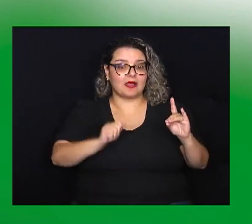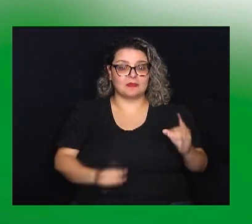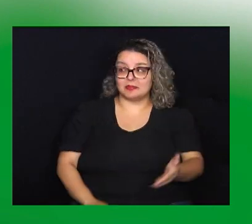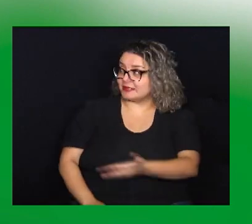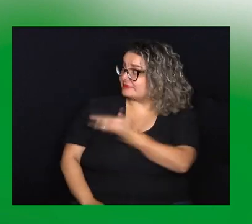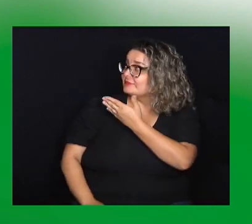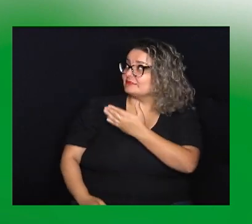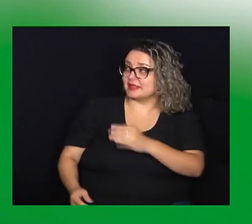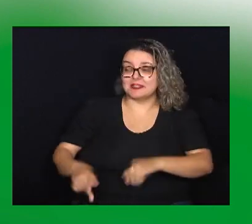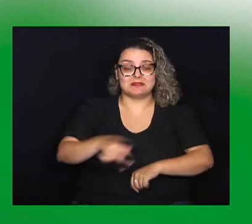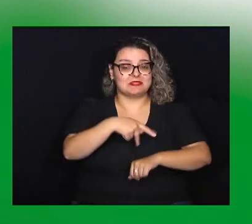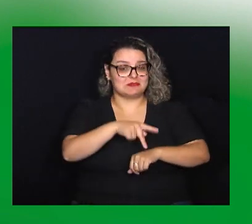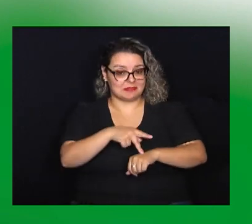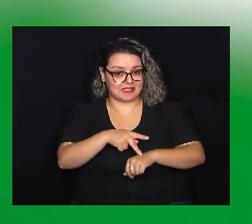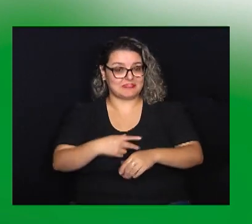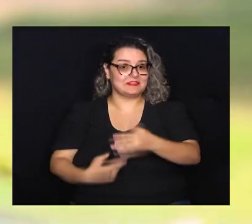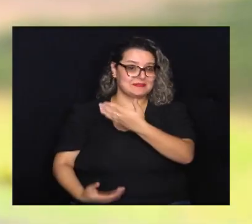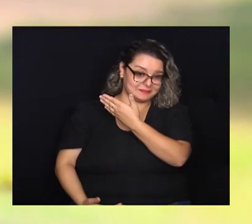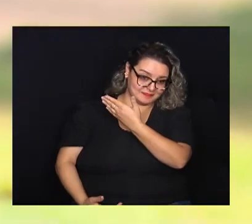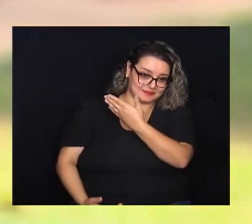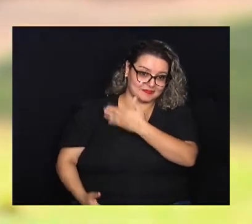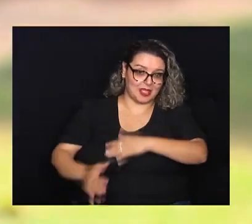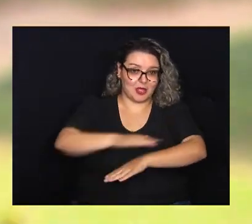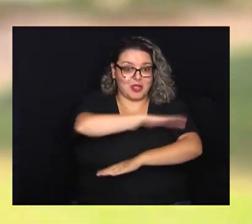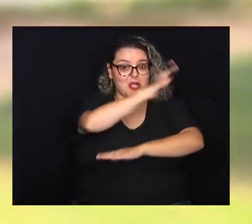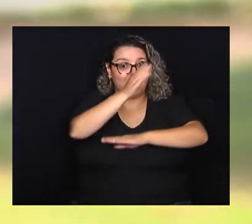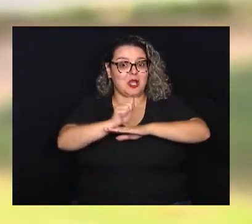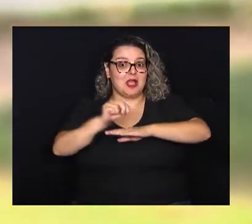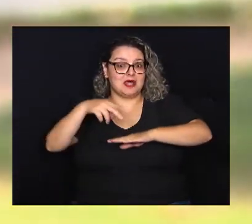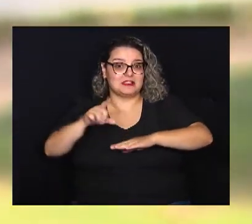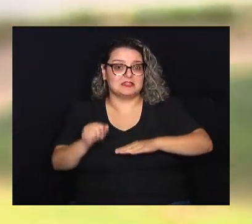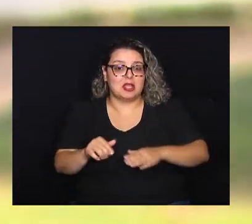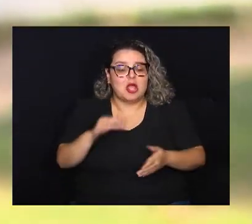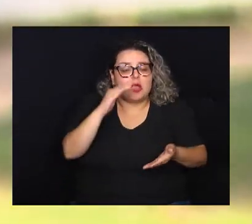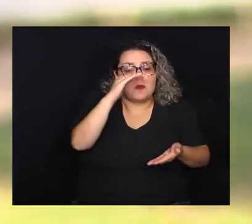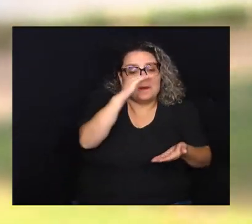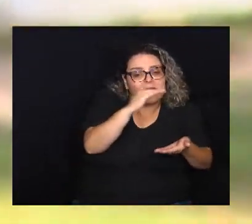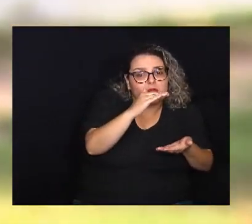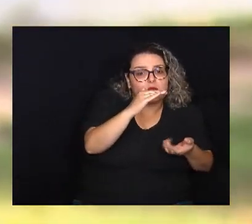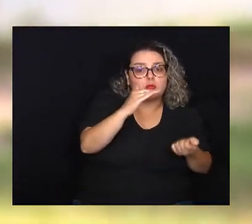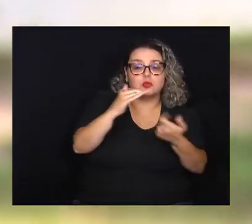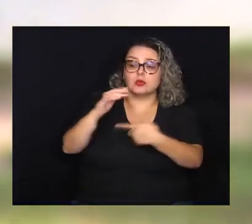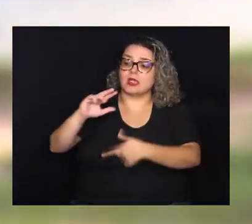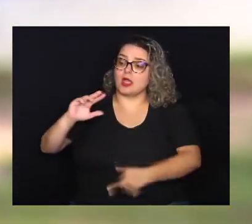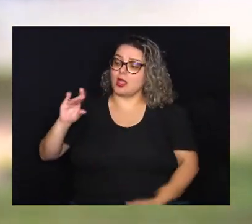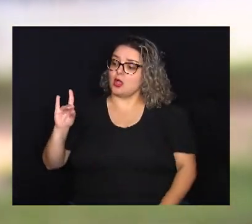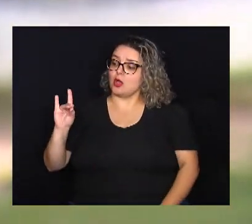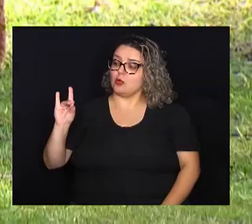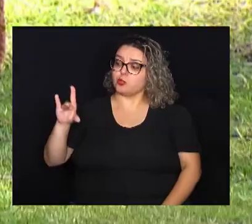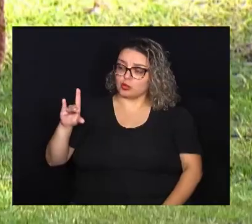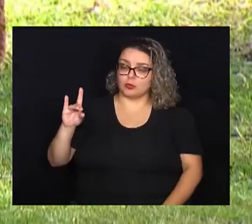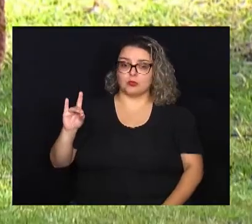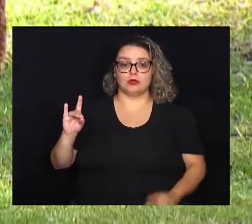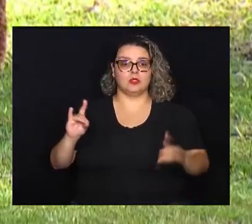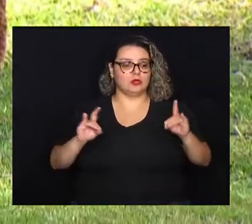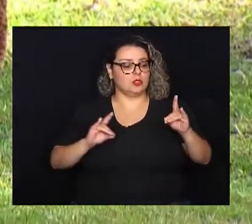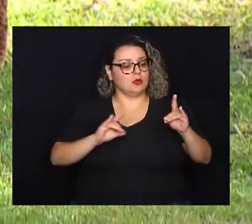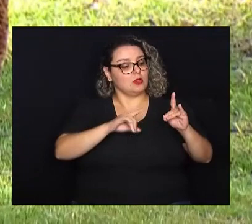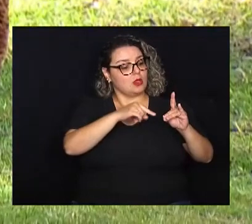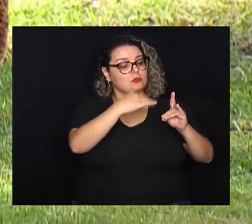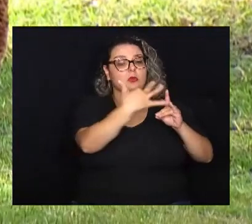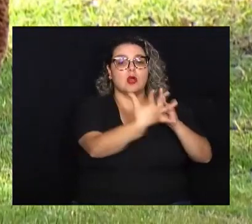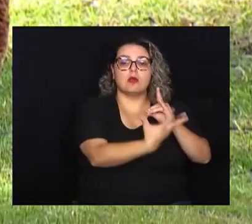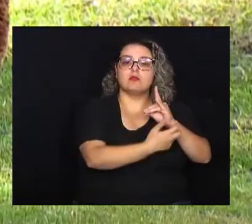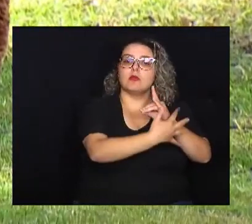e na Bolívia na Cordilheira dos Andes são menores que as lhamas de pelagem longa e Macia elas